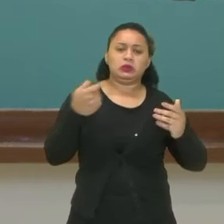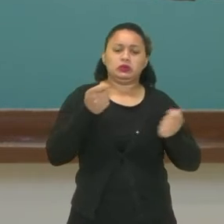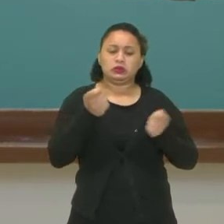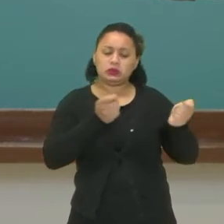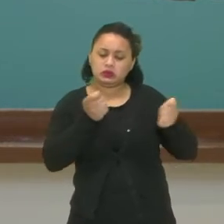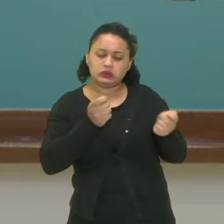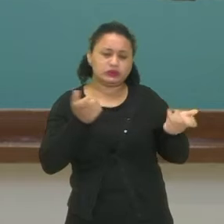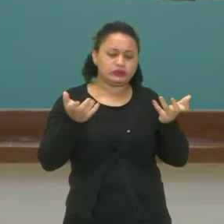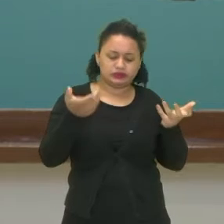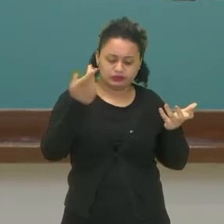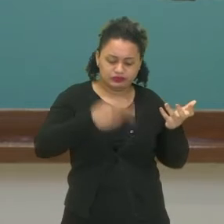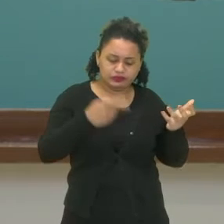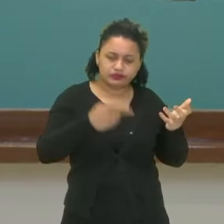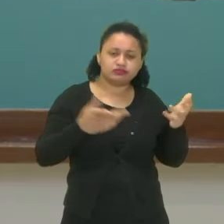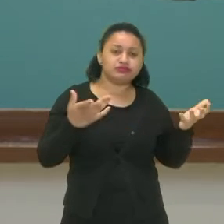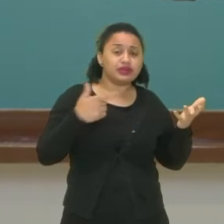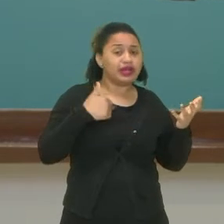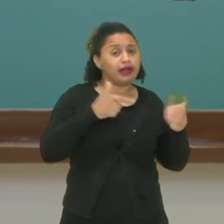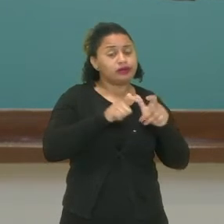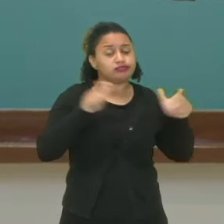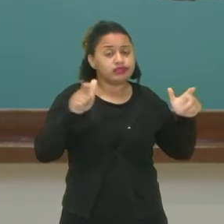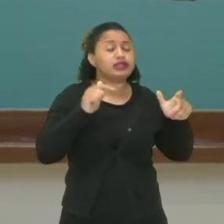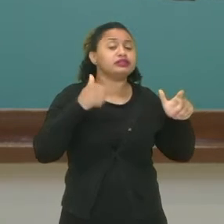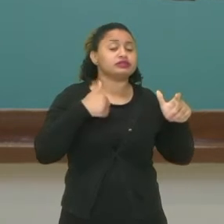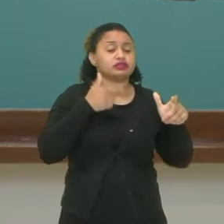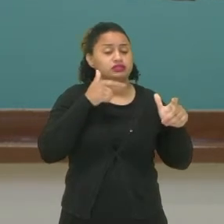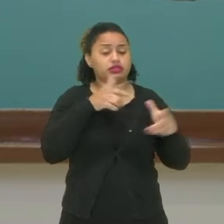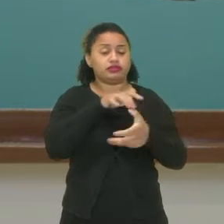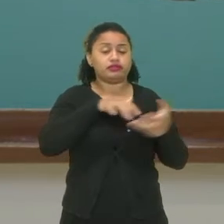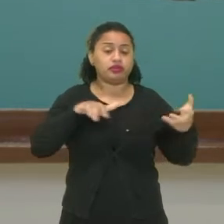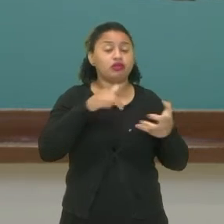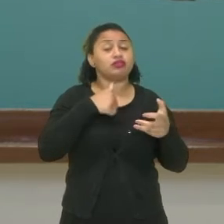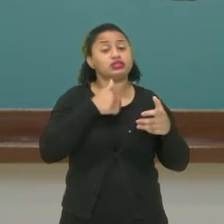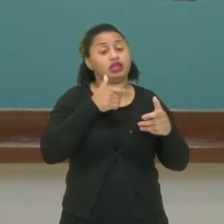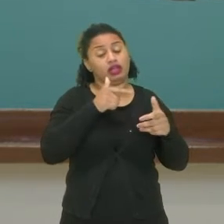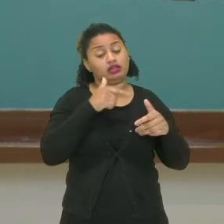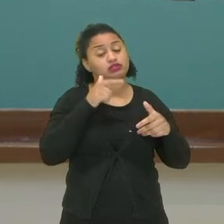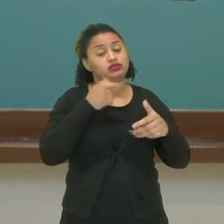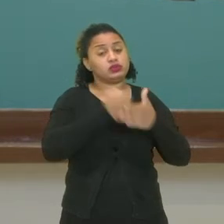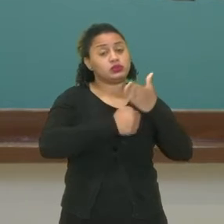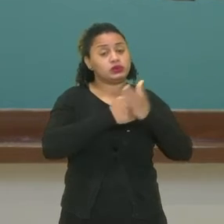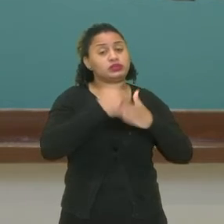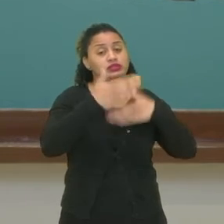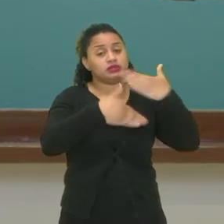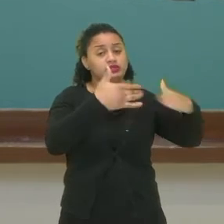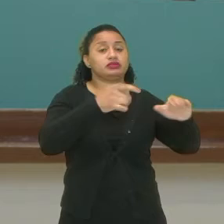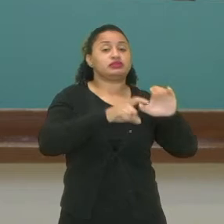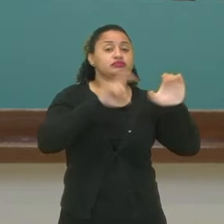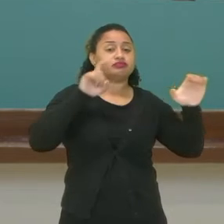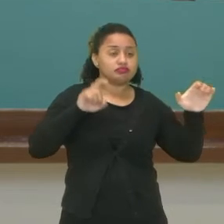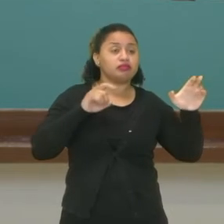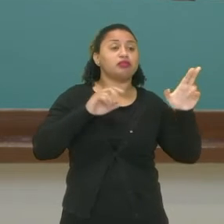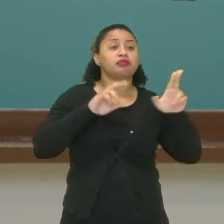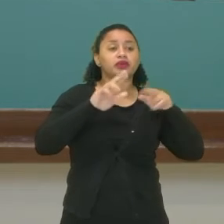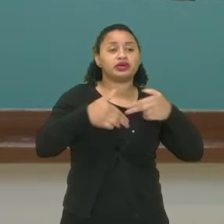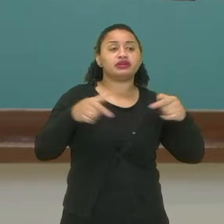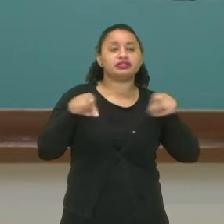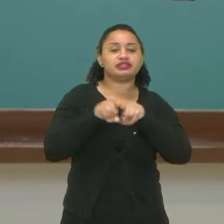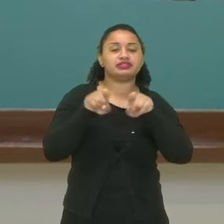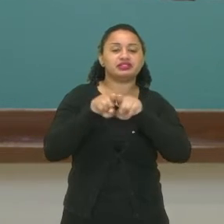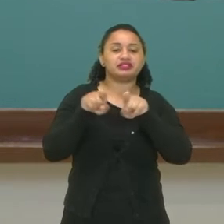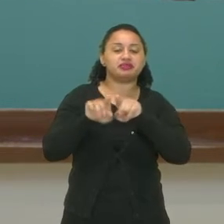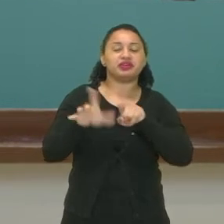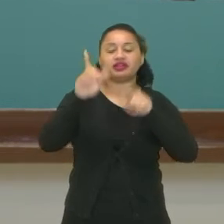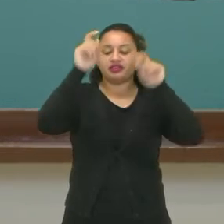metropolitano, ele toma corpo aqui na América e eles vão lutar por esse processo de independência, devido também aí à invasão